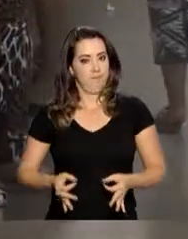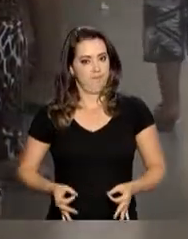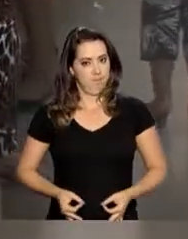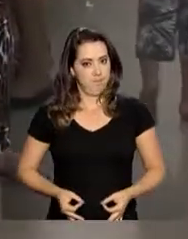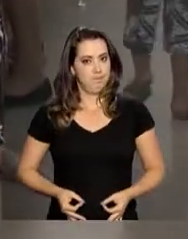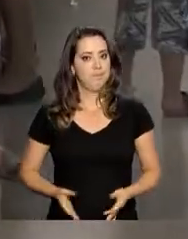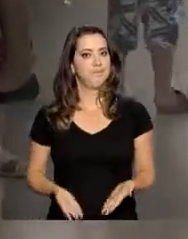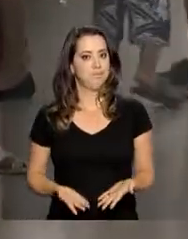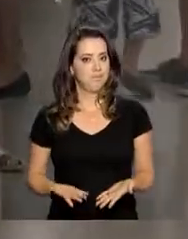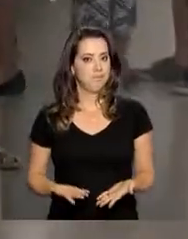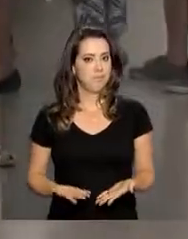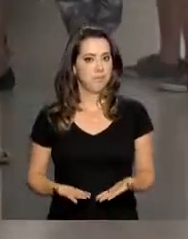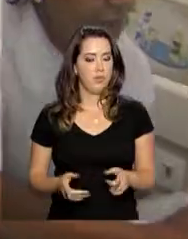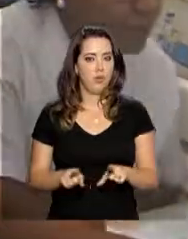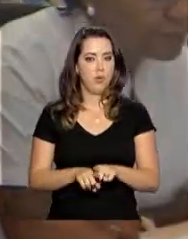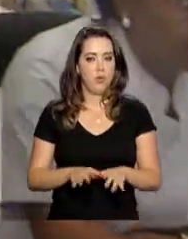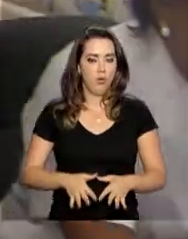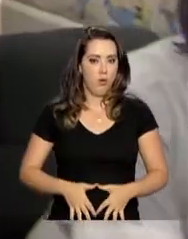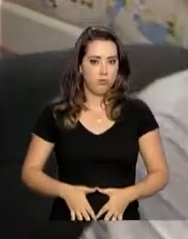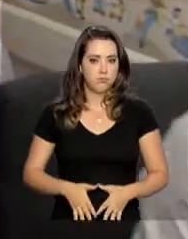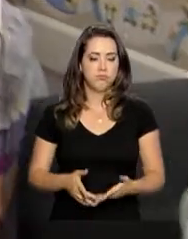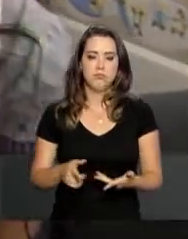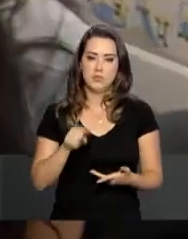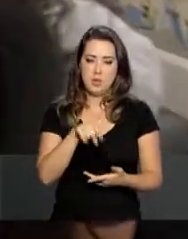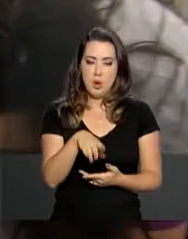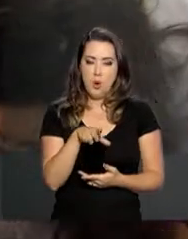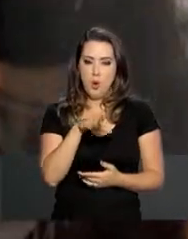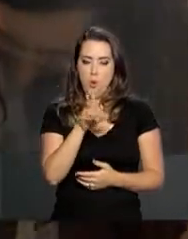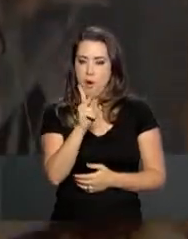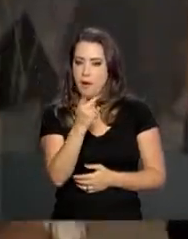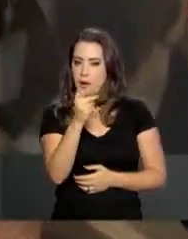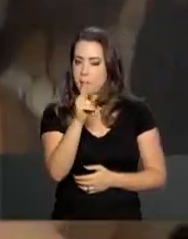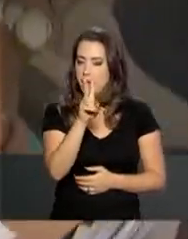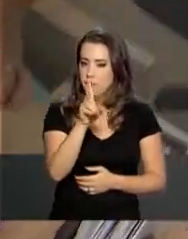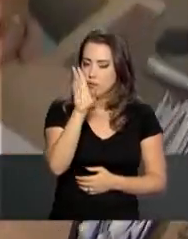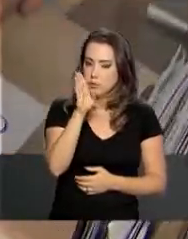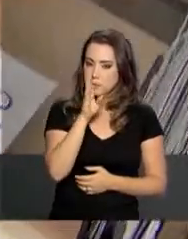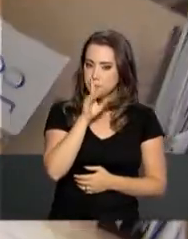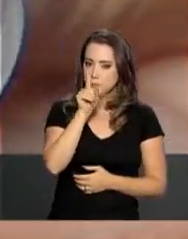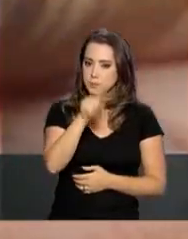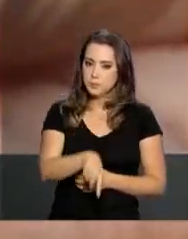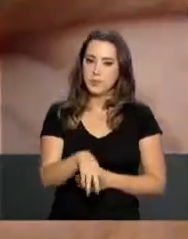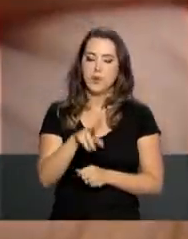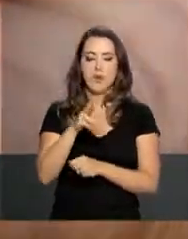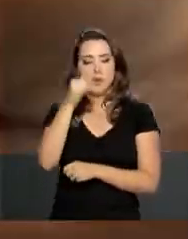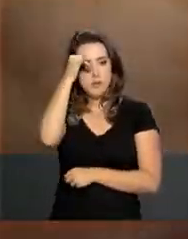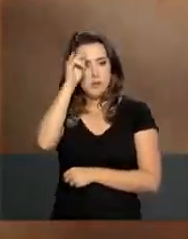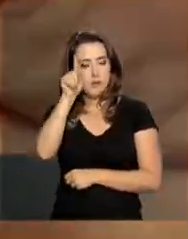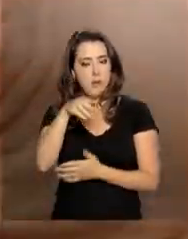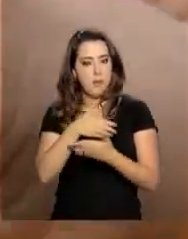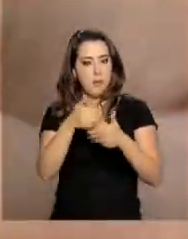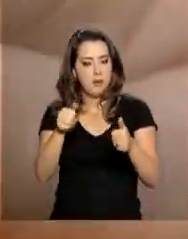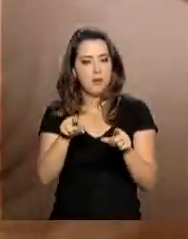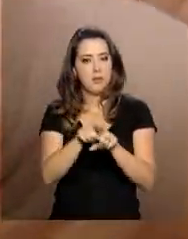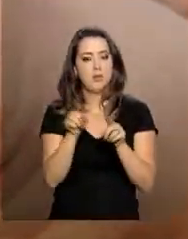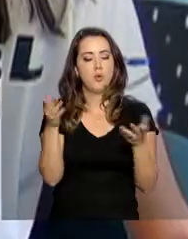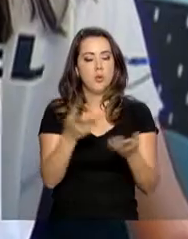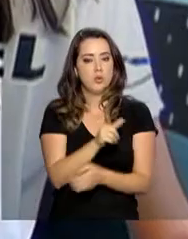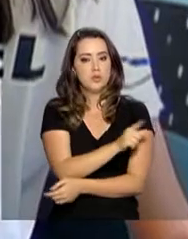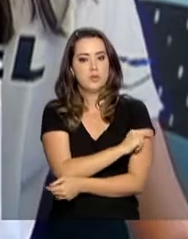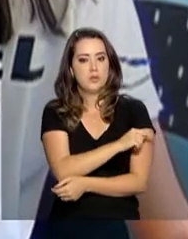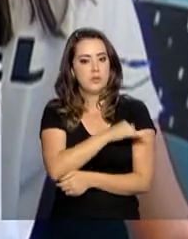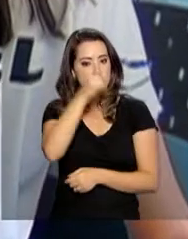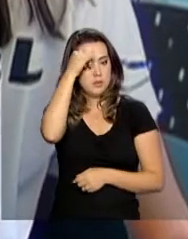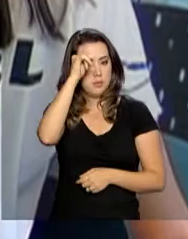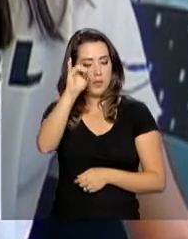que na maioria dos casos o HPV é silencioso, a prevenção ainda é o melhor remédio. Hoje existe a vacina